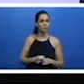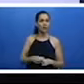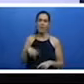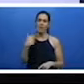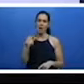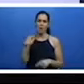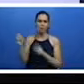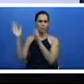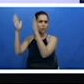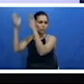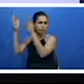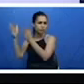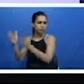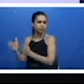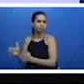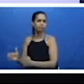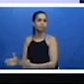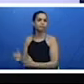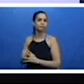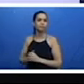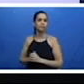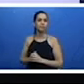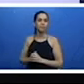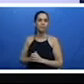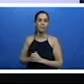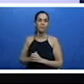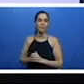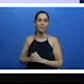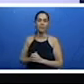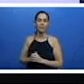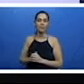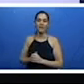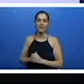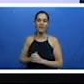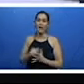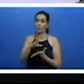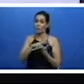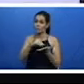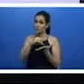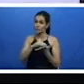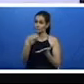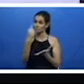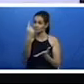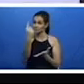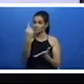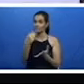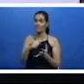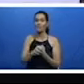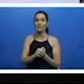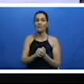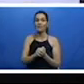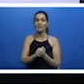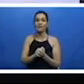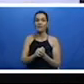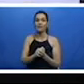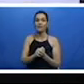é a posição vezes a posição menos 1, é o que nós temos aqui, ó,